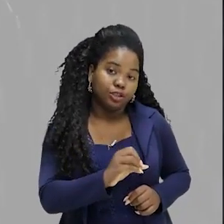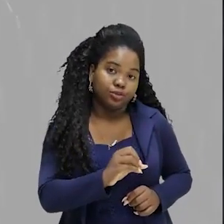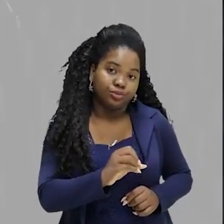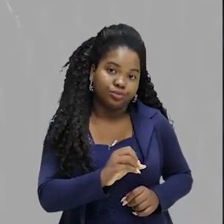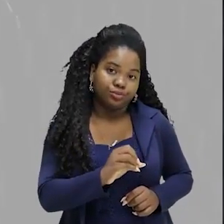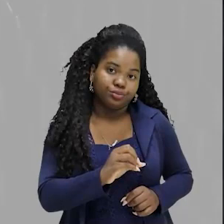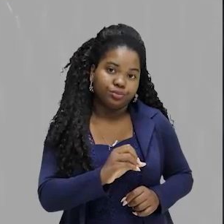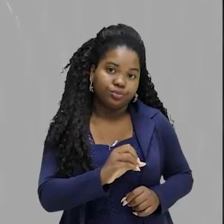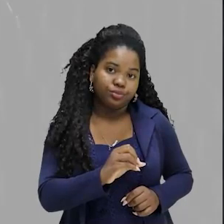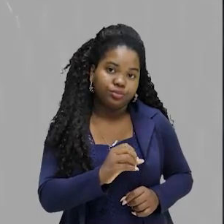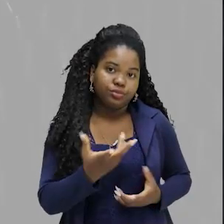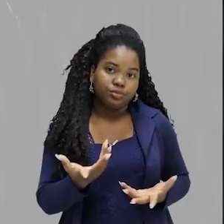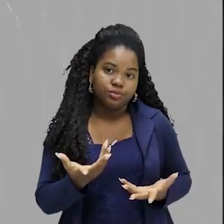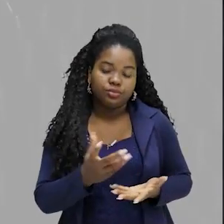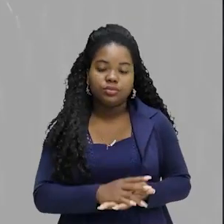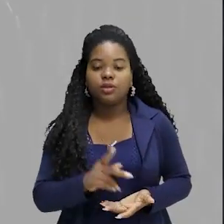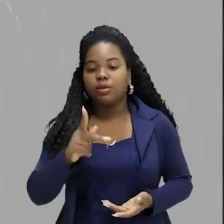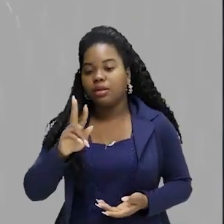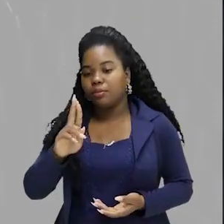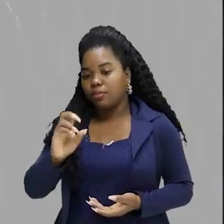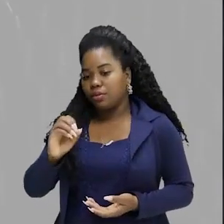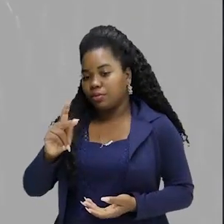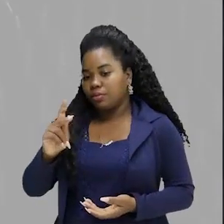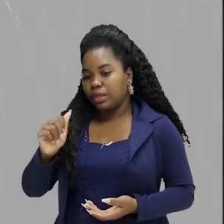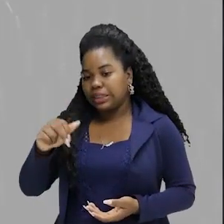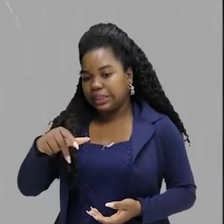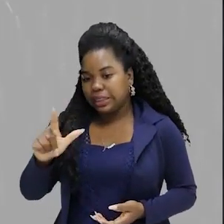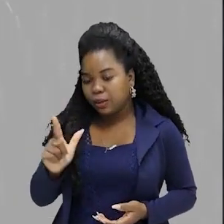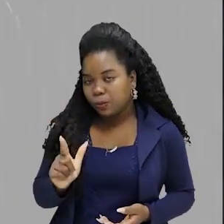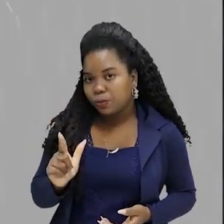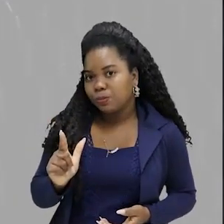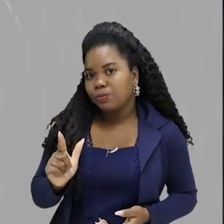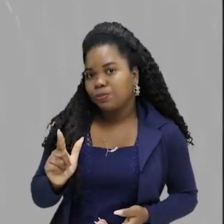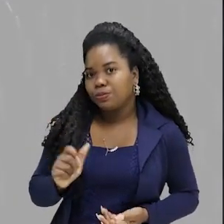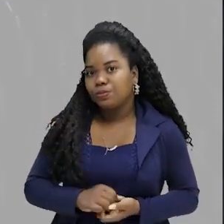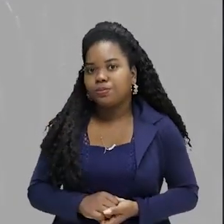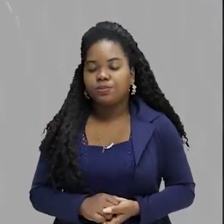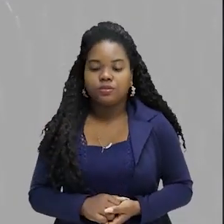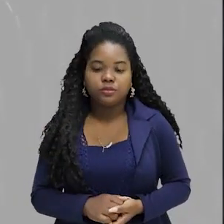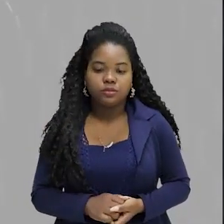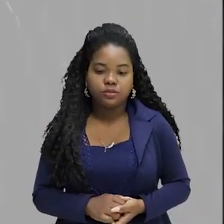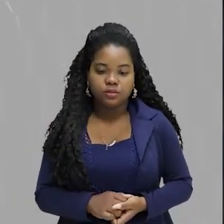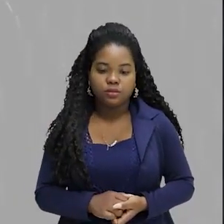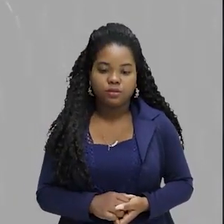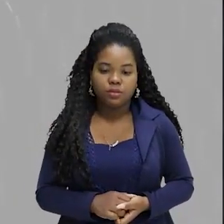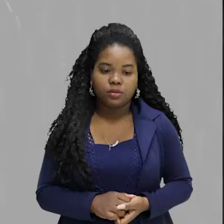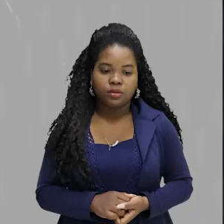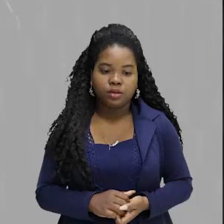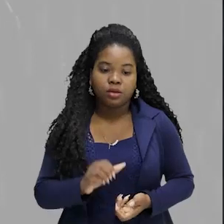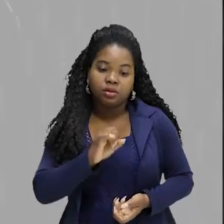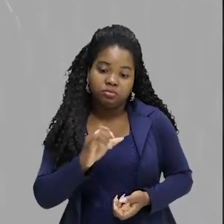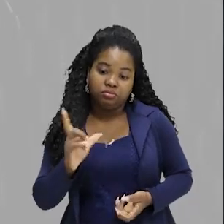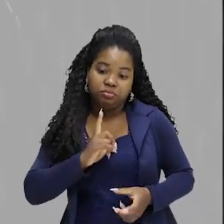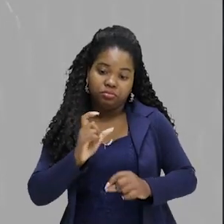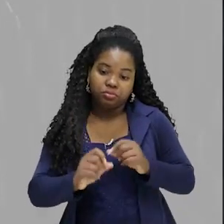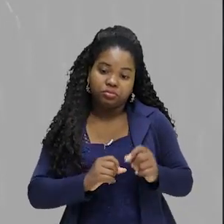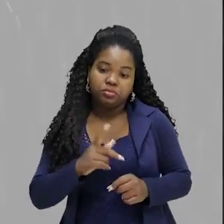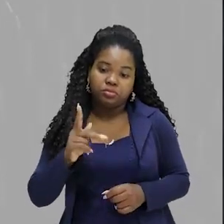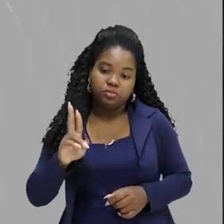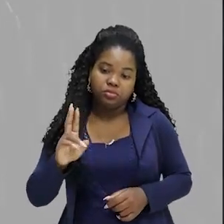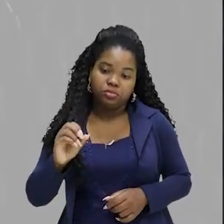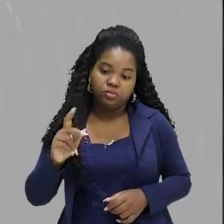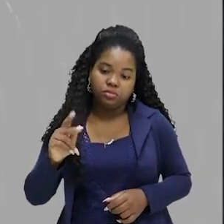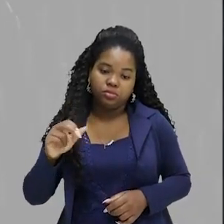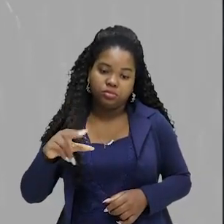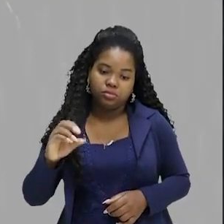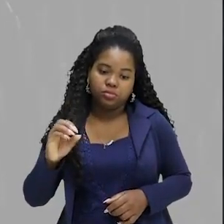acetona. Então, ali era propanal e não propanona. Se no frasco houver propanona, né,